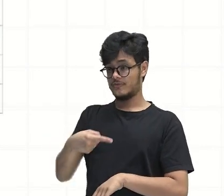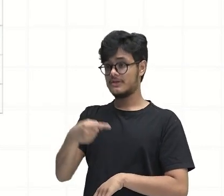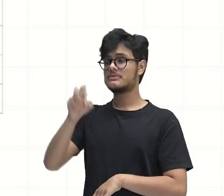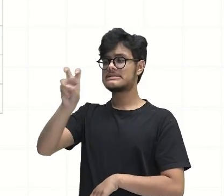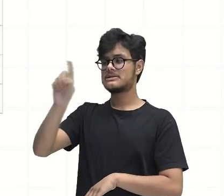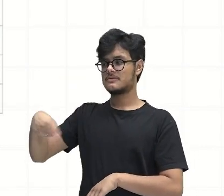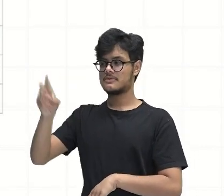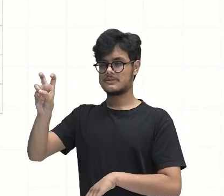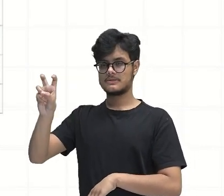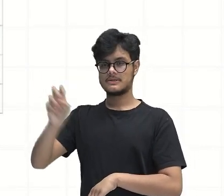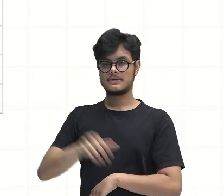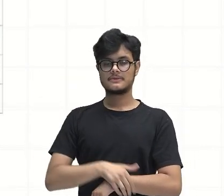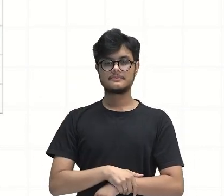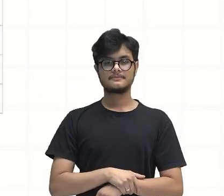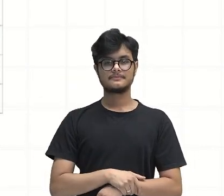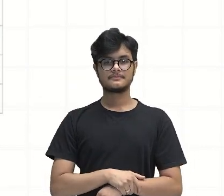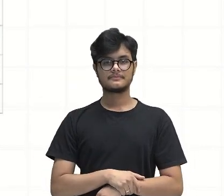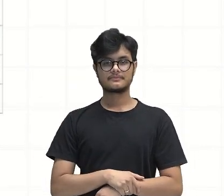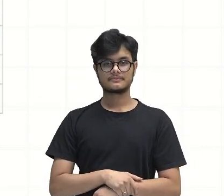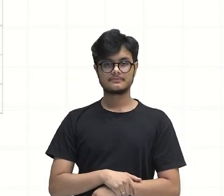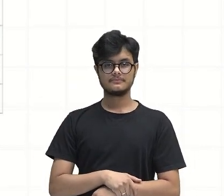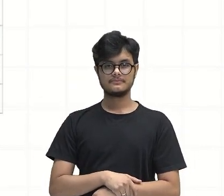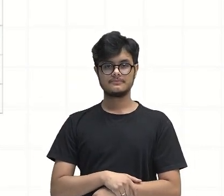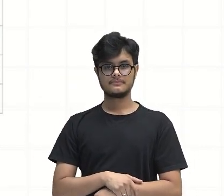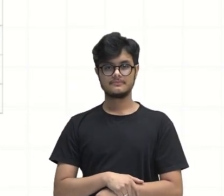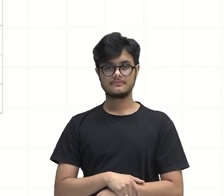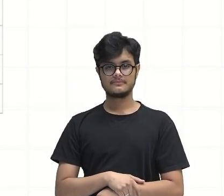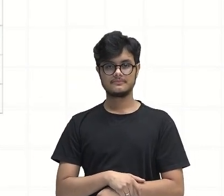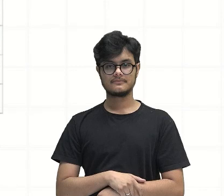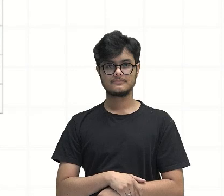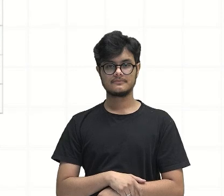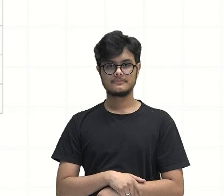menos 1, ou menos não, desculpa,